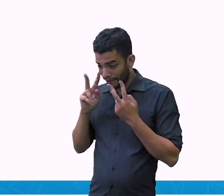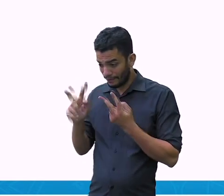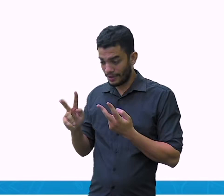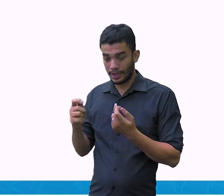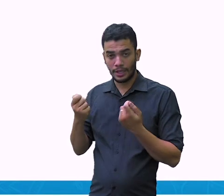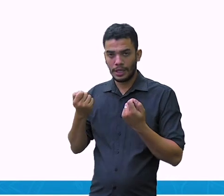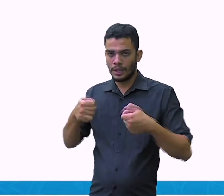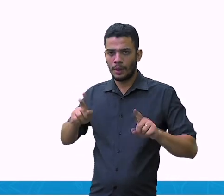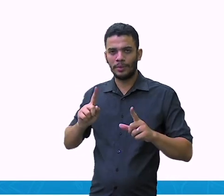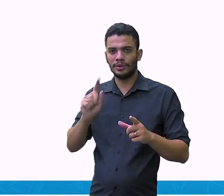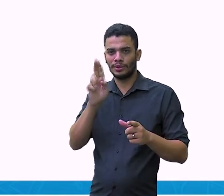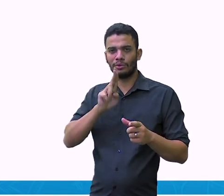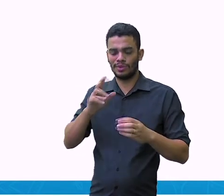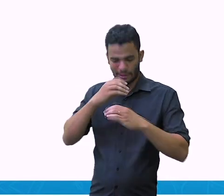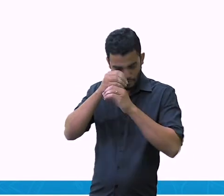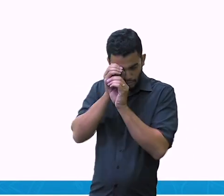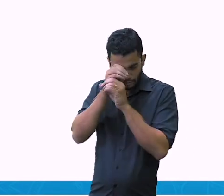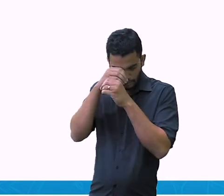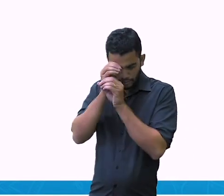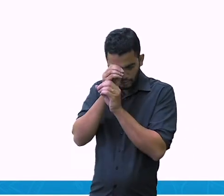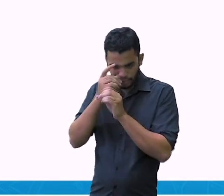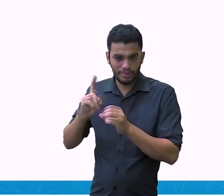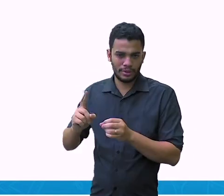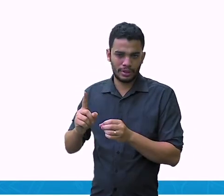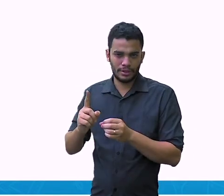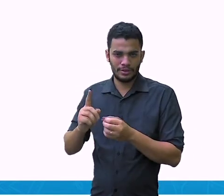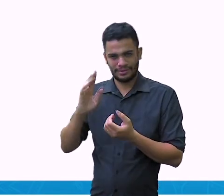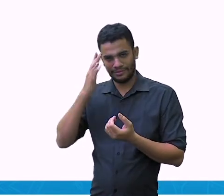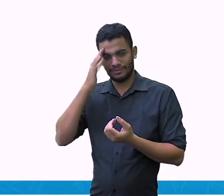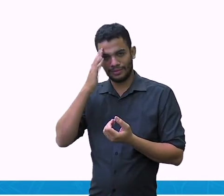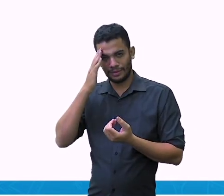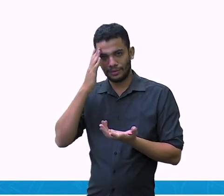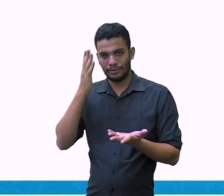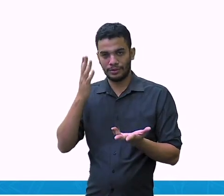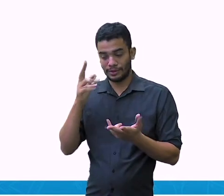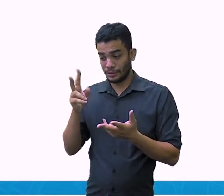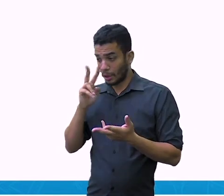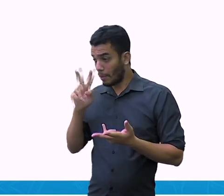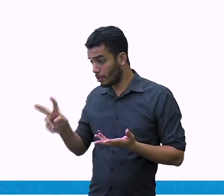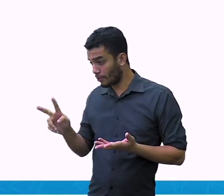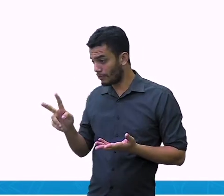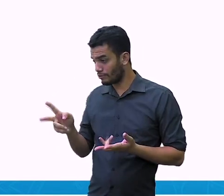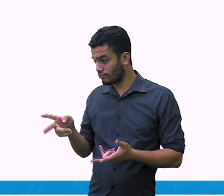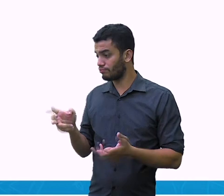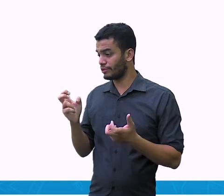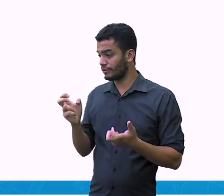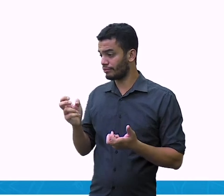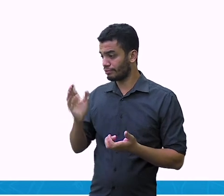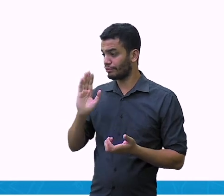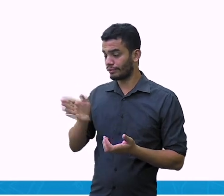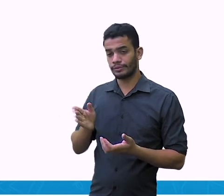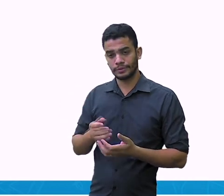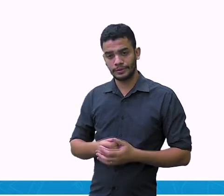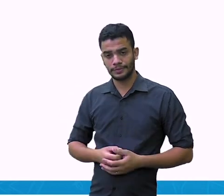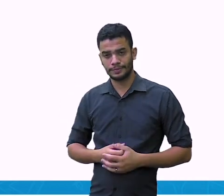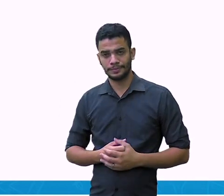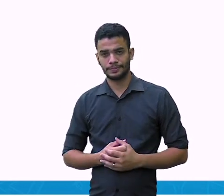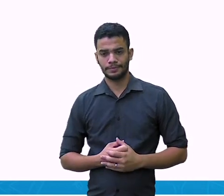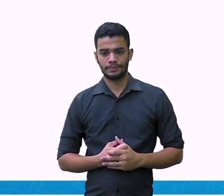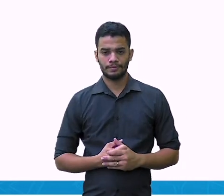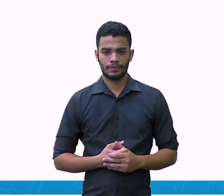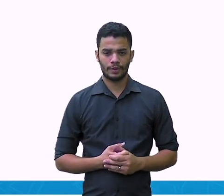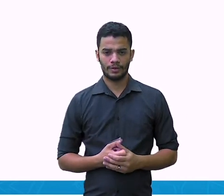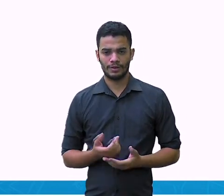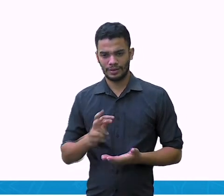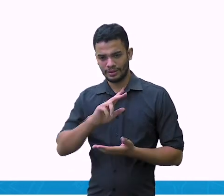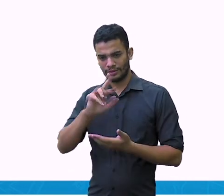de uma lupa, não preciso de um microscópio, eu não preciso de uma lente de aumento. Então, temos aqui,